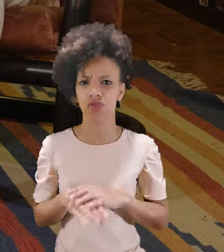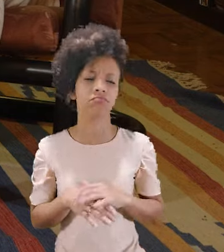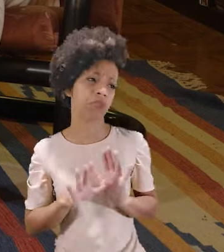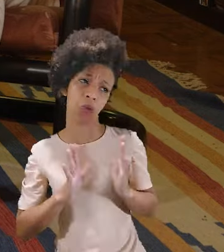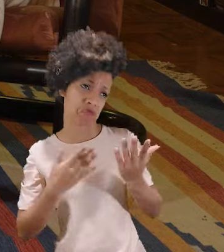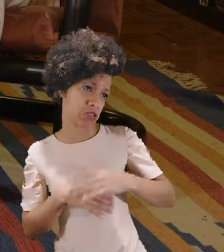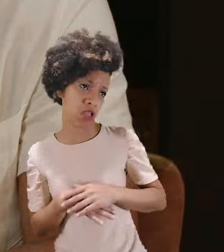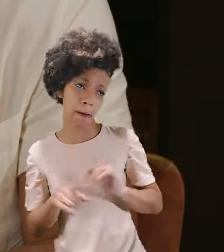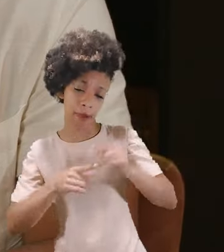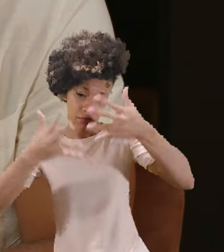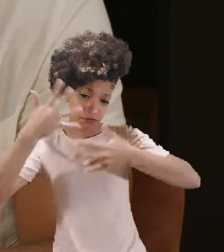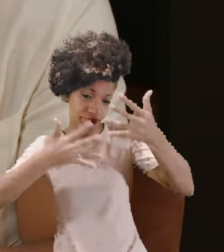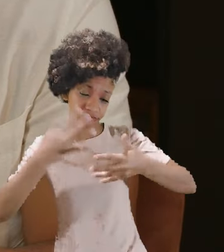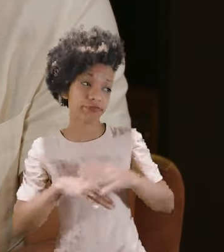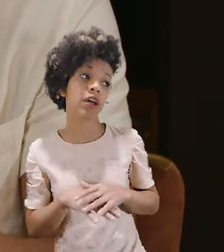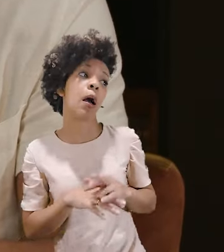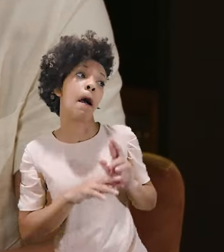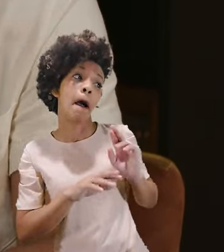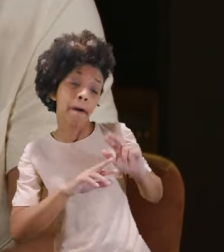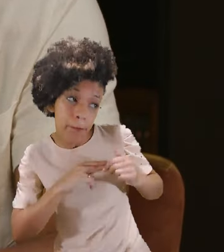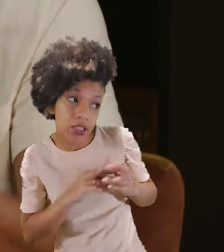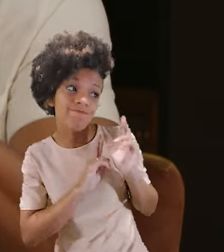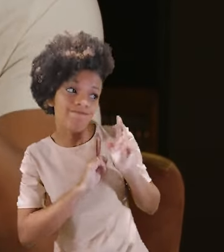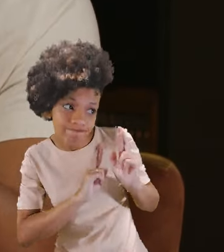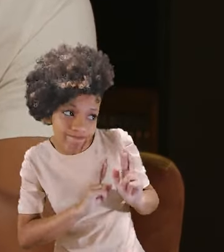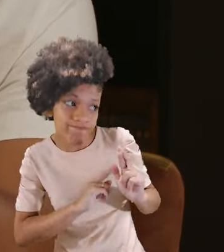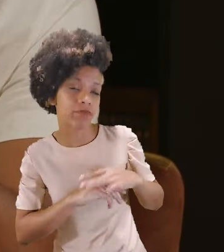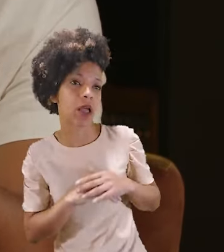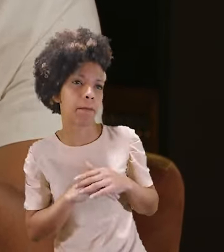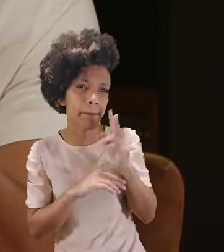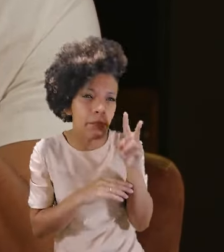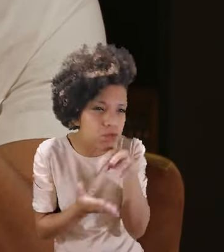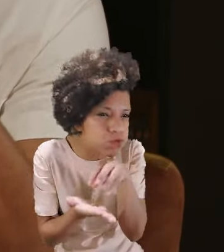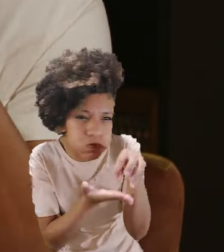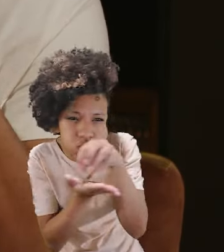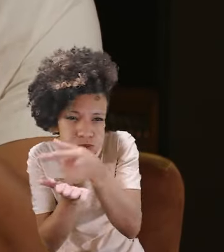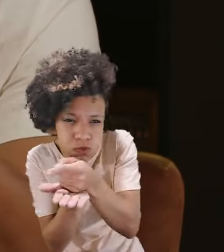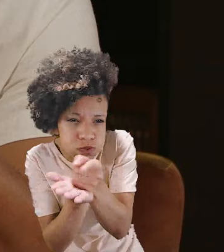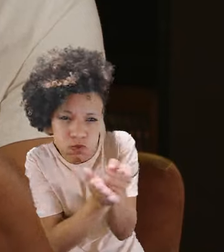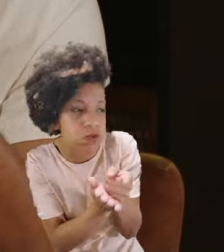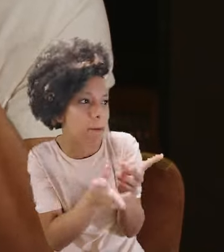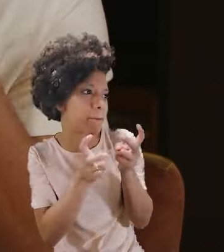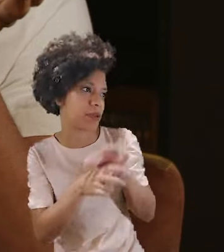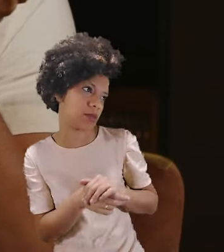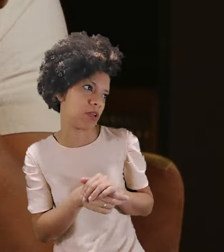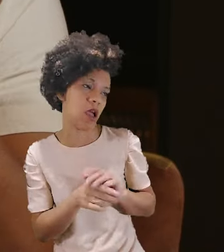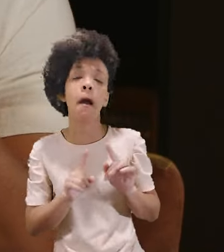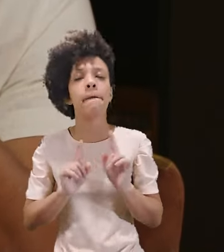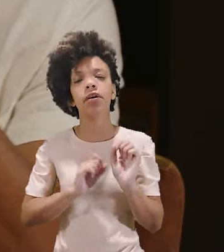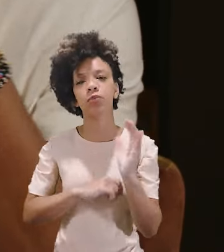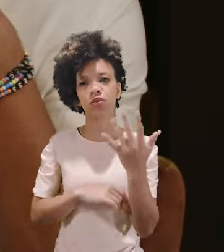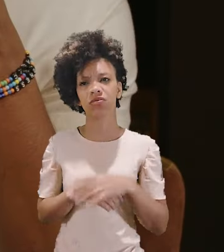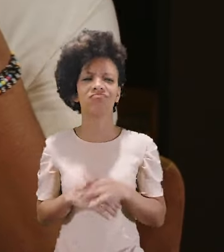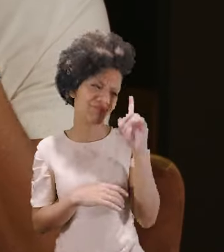mas às vezes na Neve a cara Pois é então por isso que você tem que torcer assim para poder enxergar o pesqueiro radares é chato isso mas você